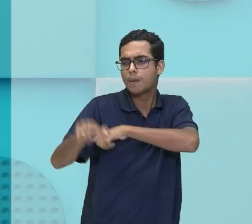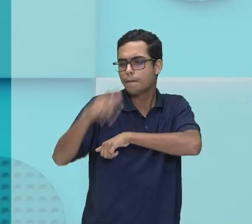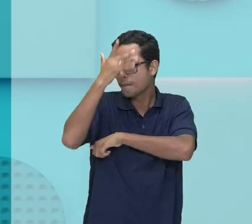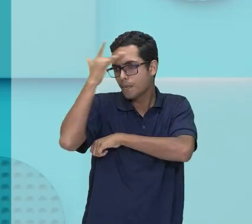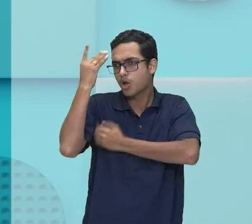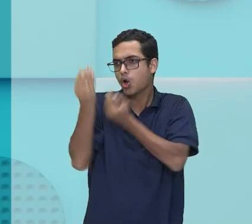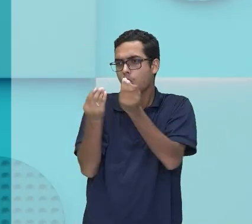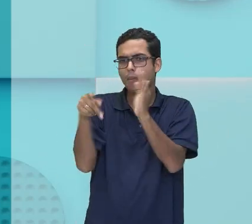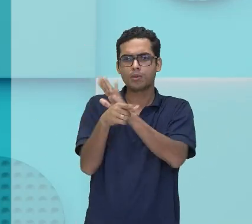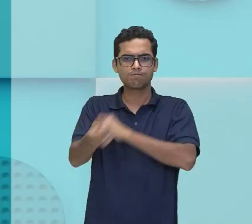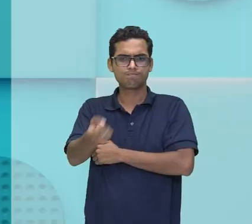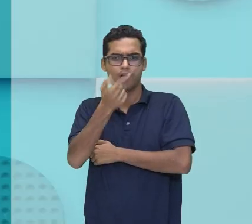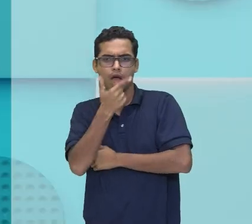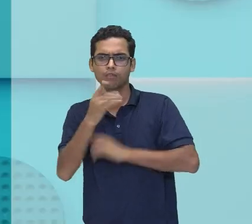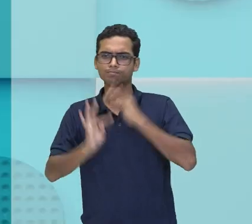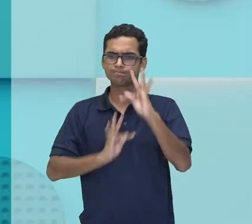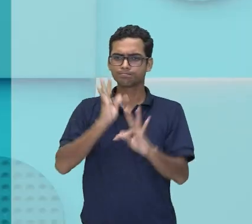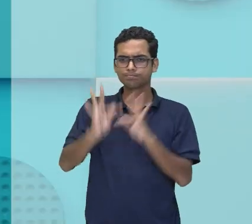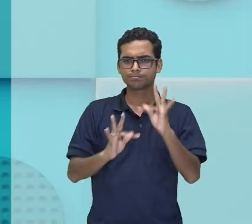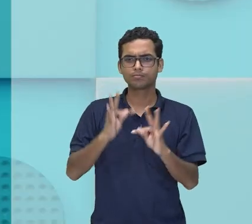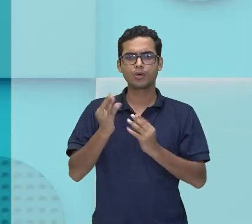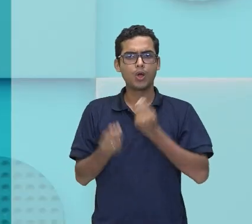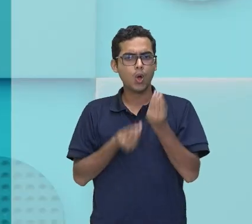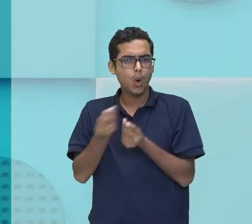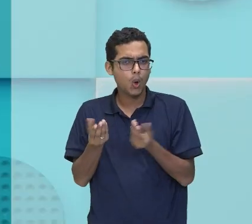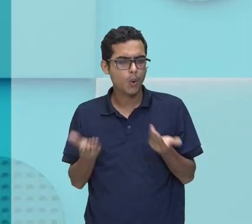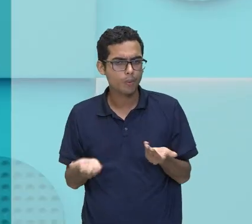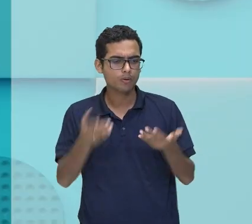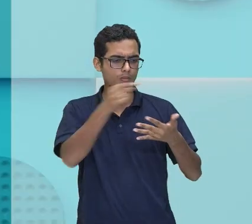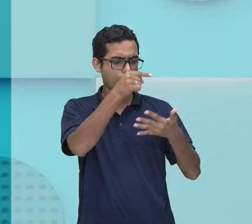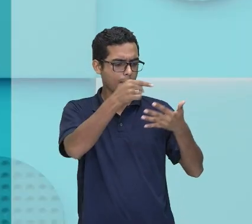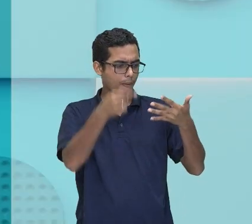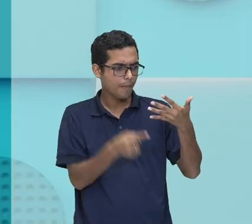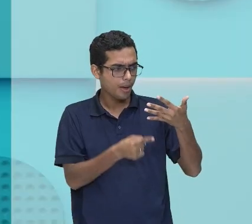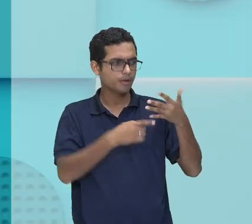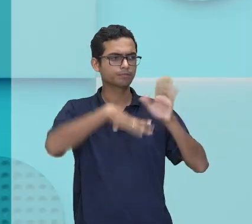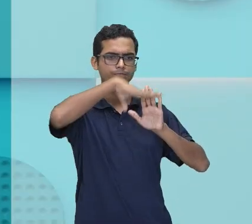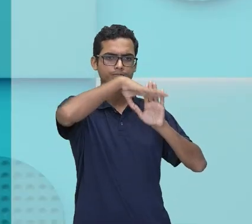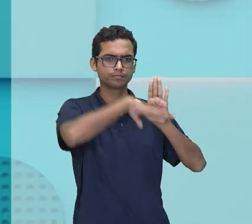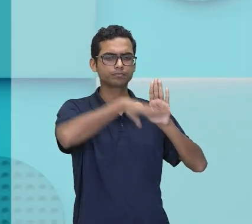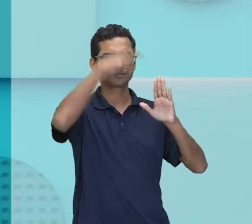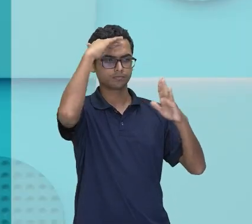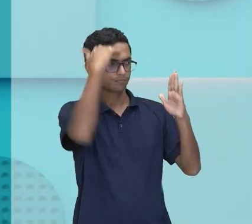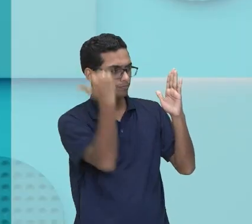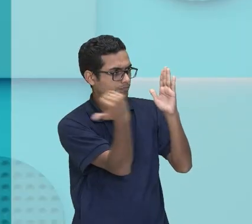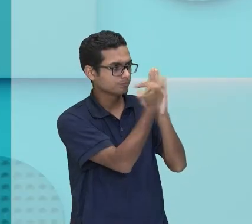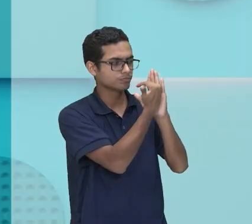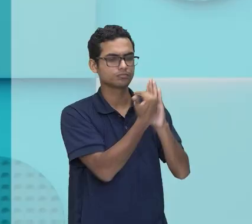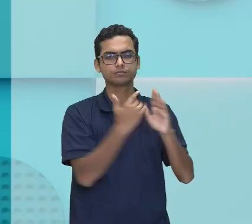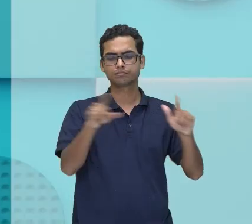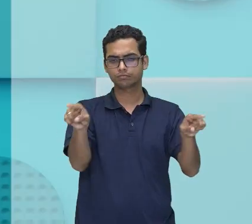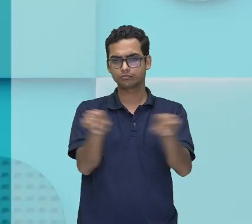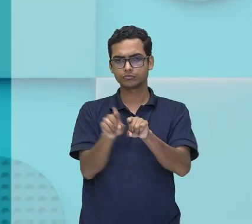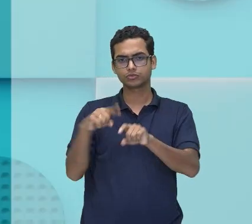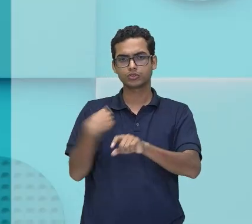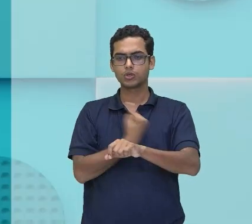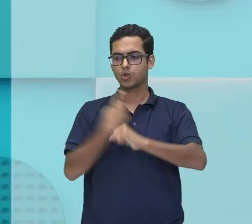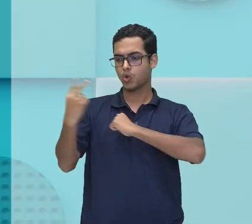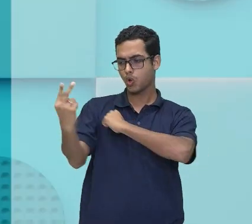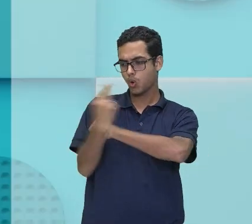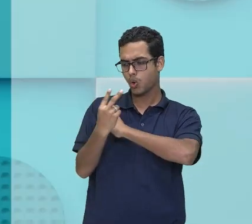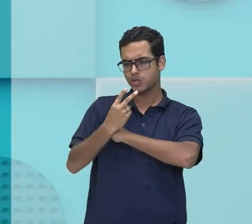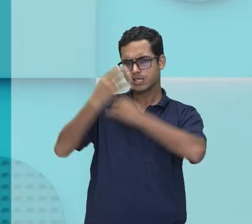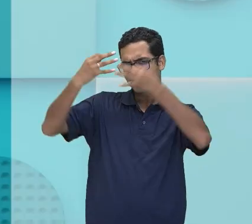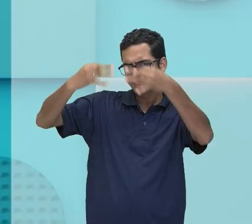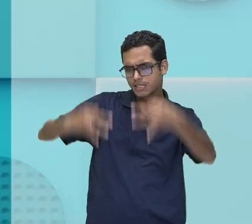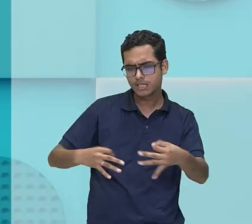tem que ir direto a um atendimento de saúde, né, para cuidar de forma adequada, não